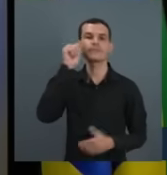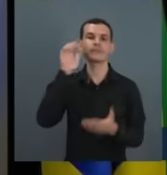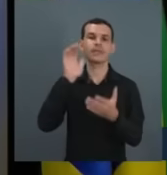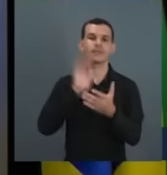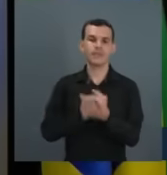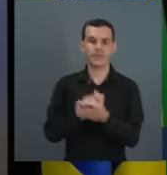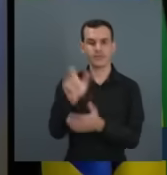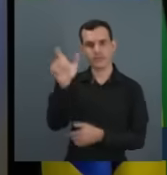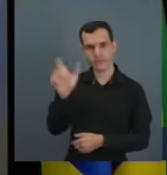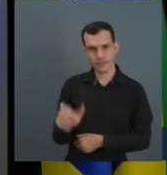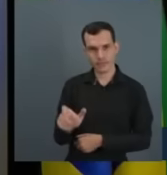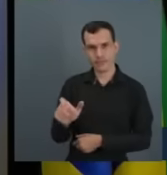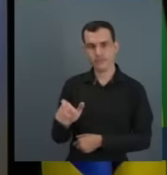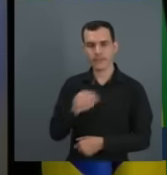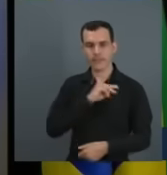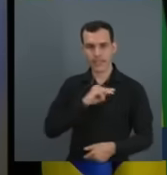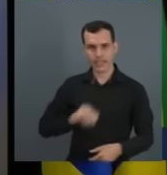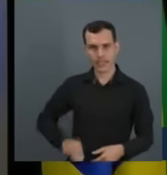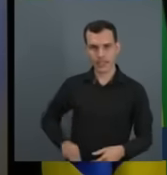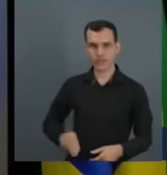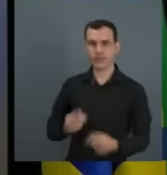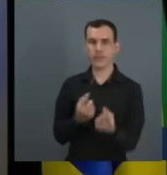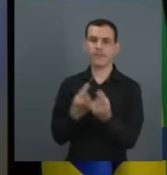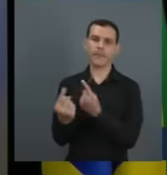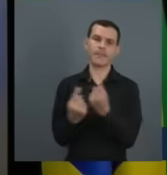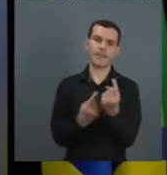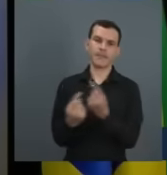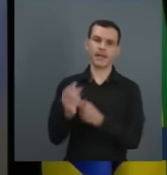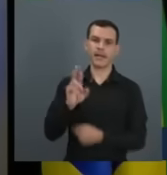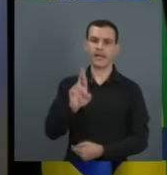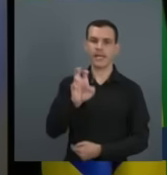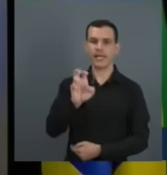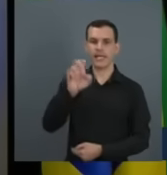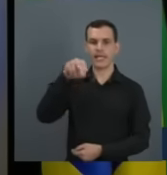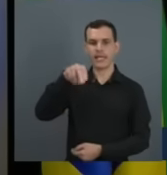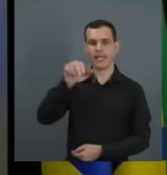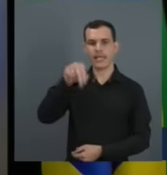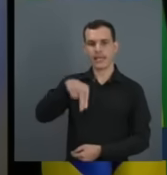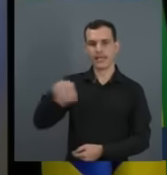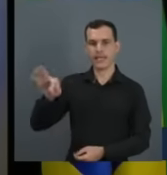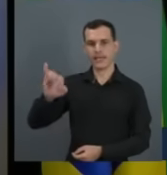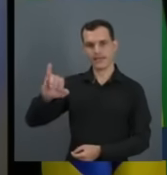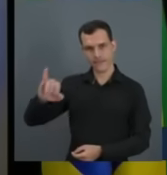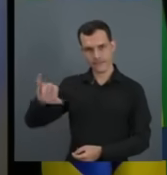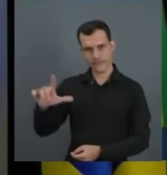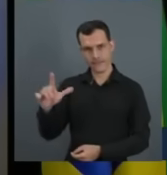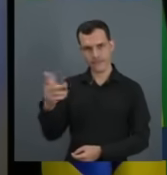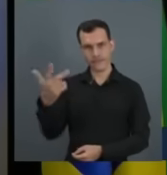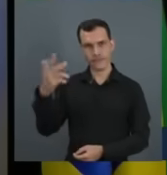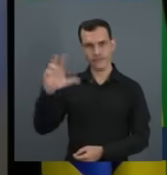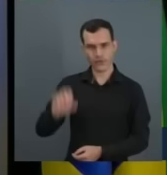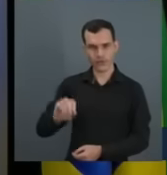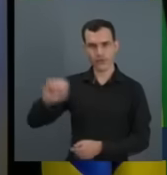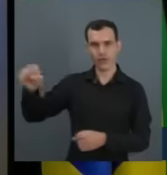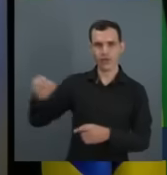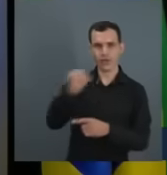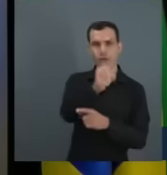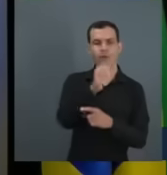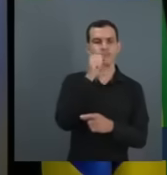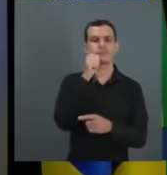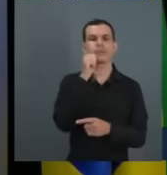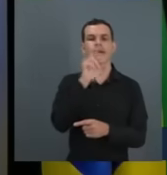do ministro do Transporte, Renan Filho, para o TCE de Alagoas, senhora Renata